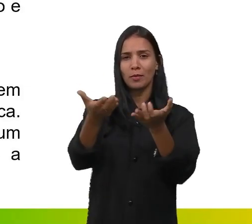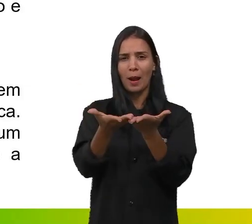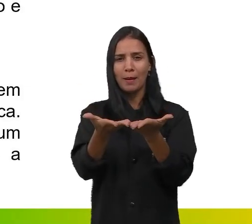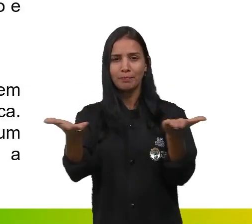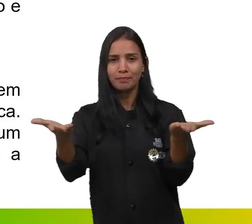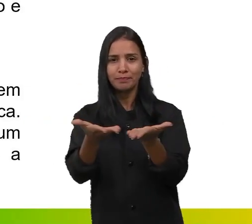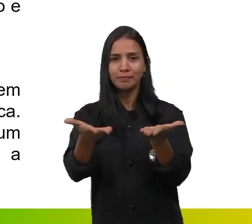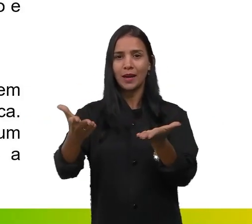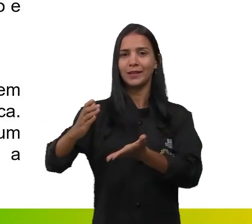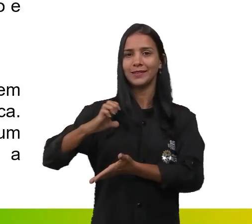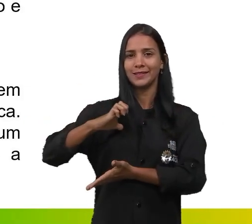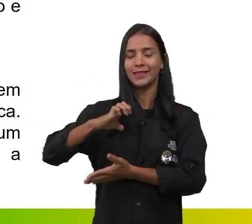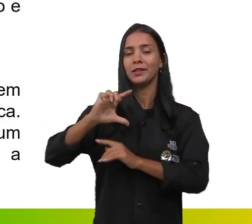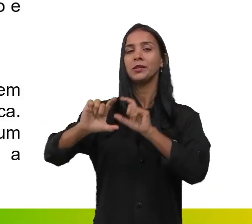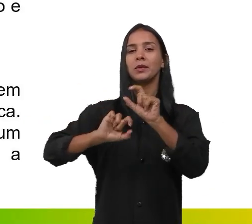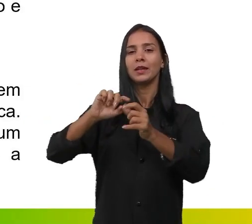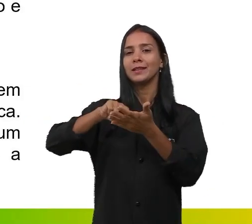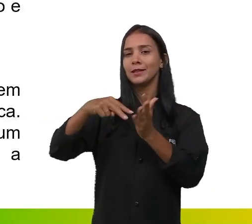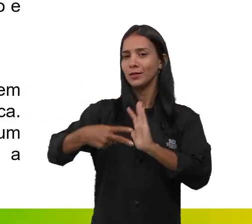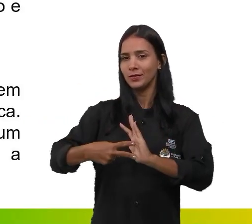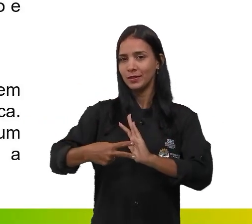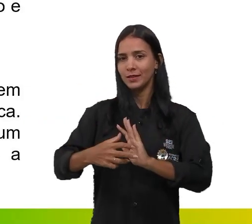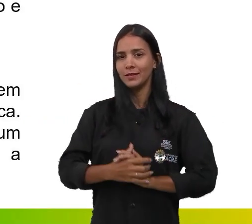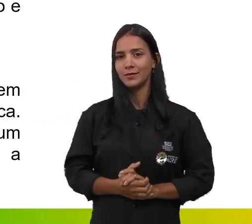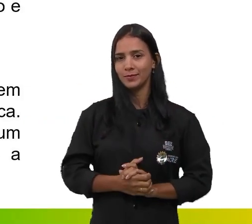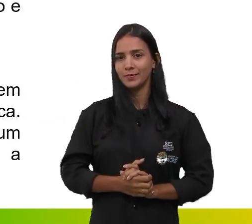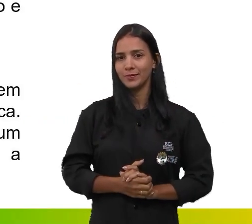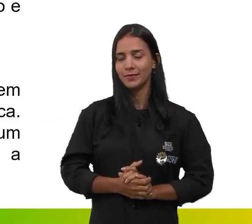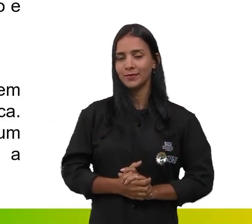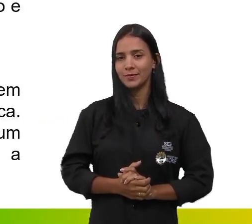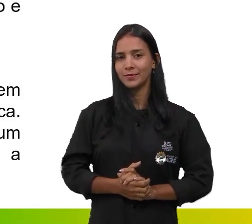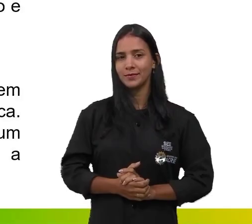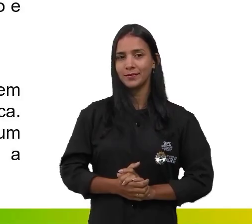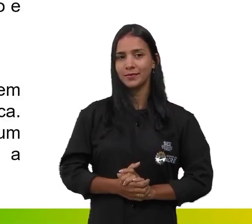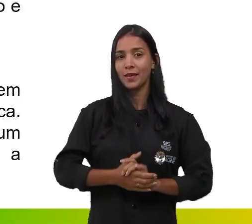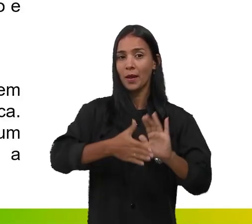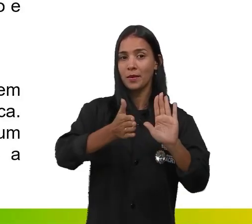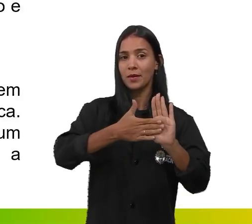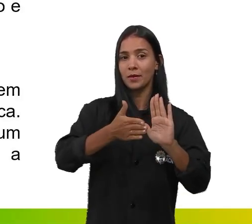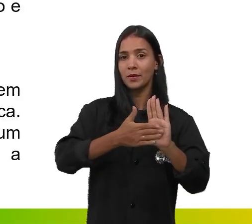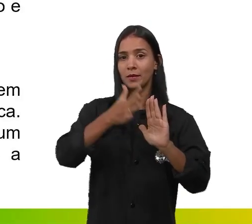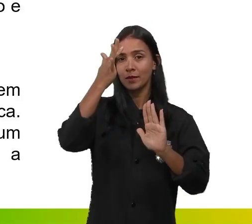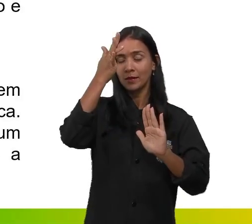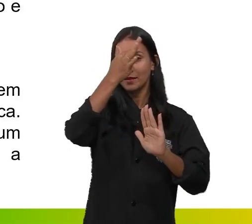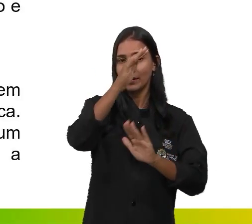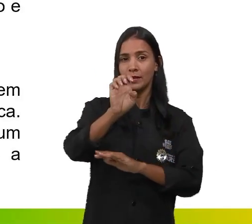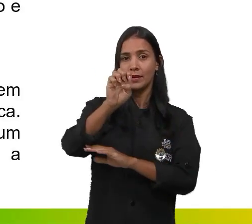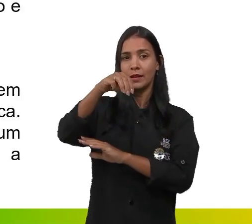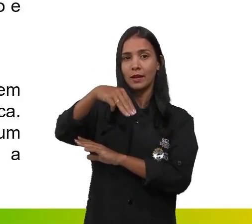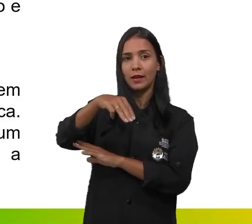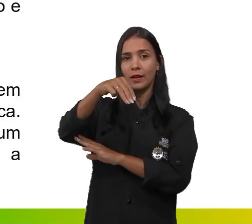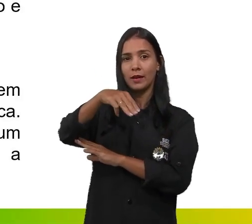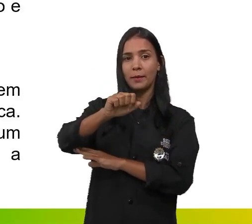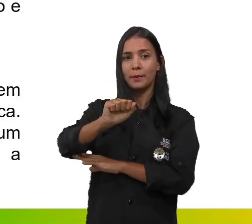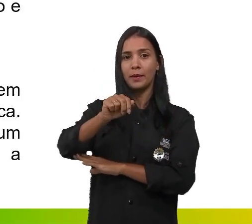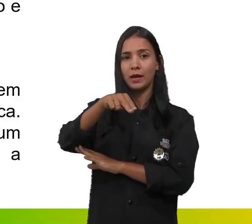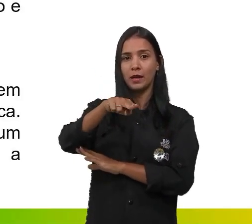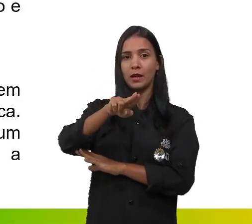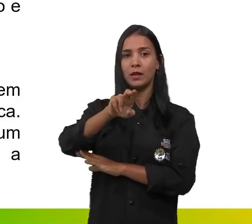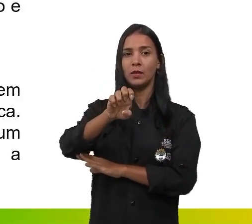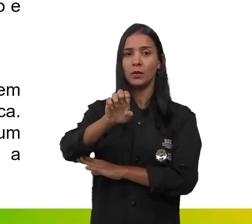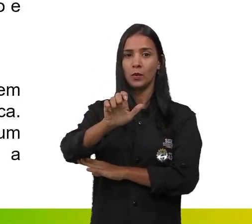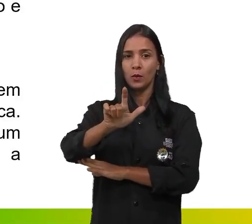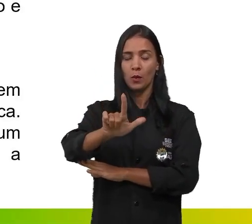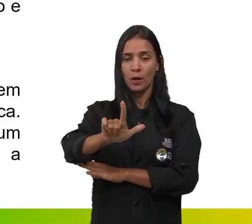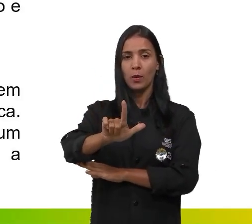isso? Então, como propôs o filósofo Emmanuel Levinas, o